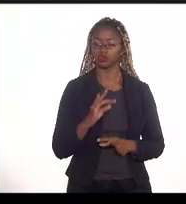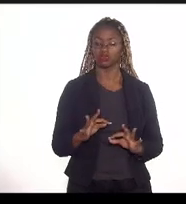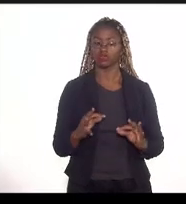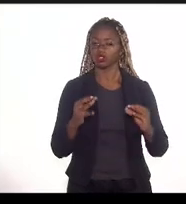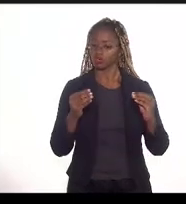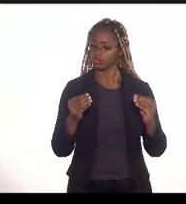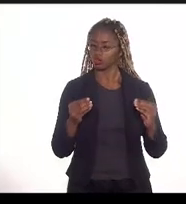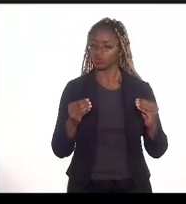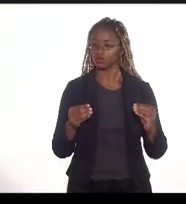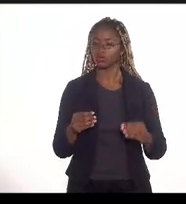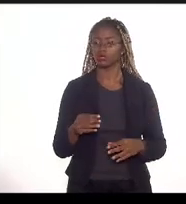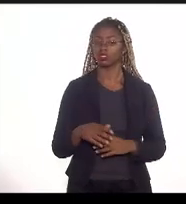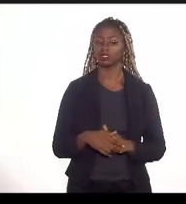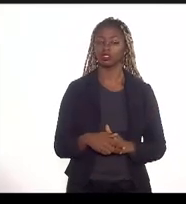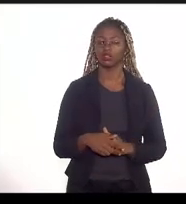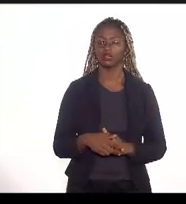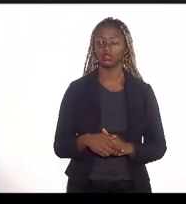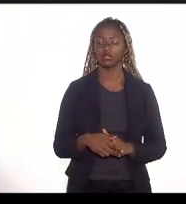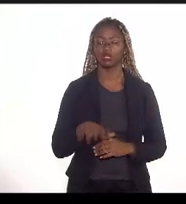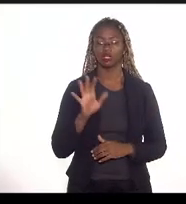já estão absorvidos,